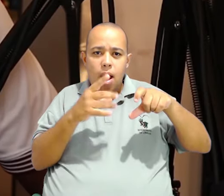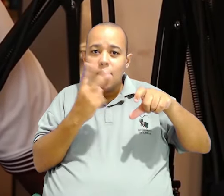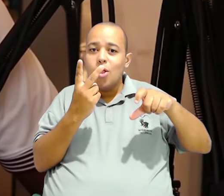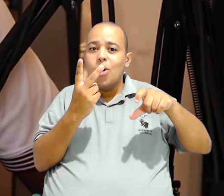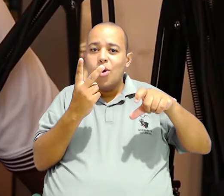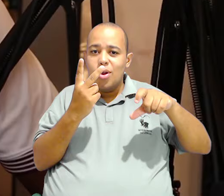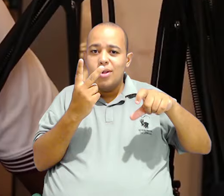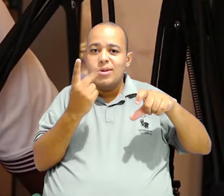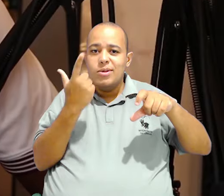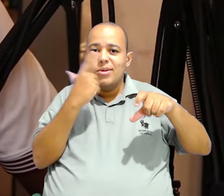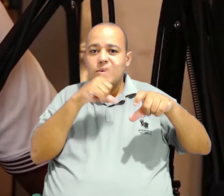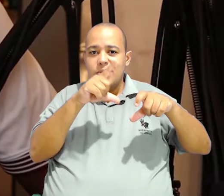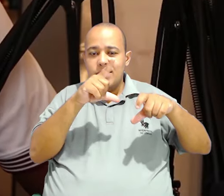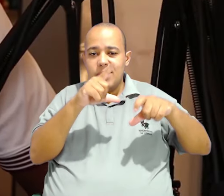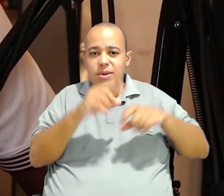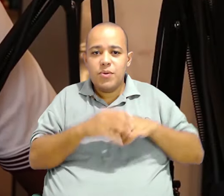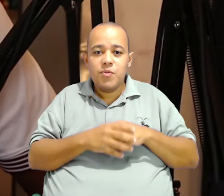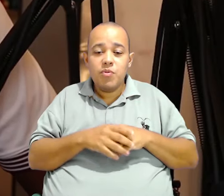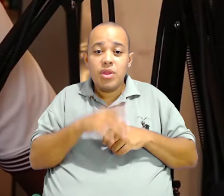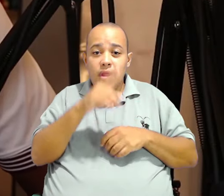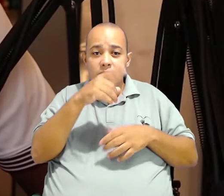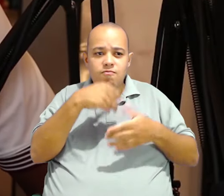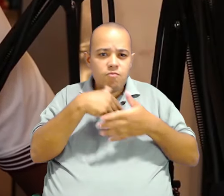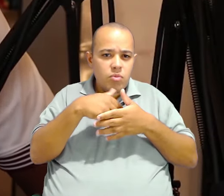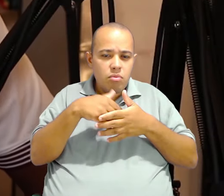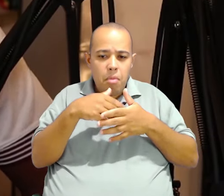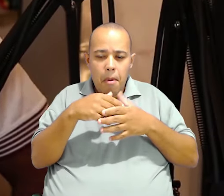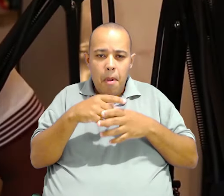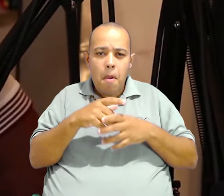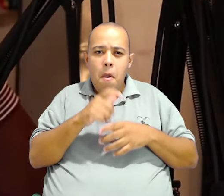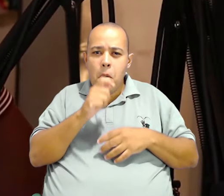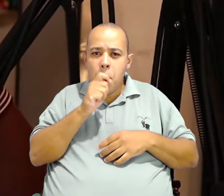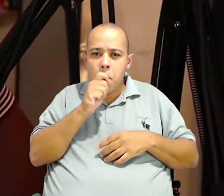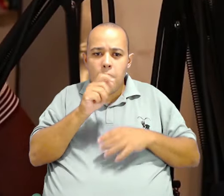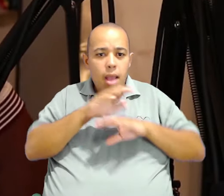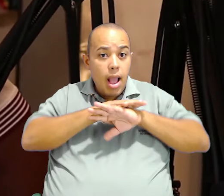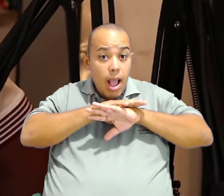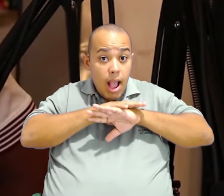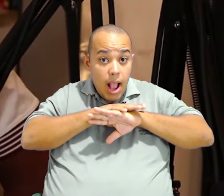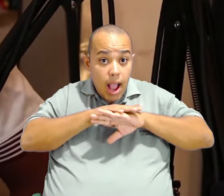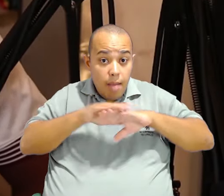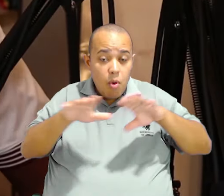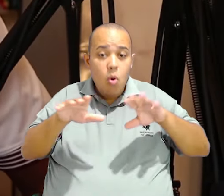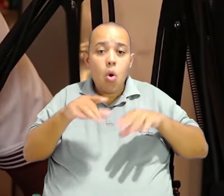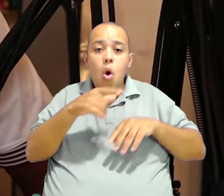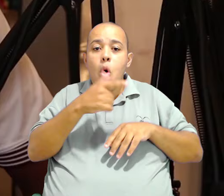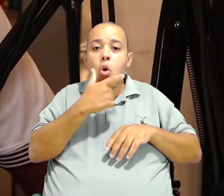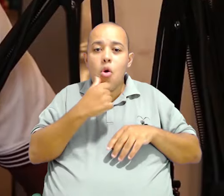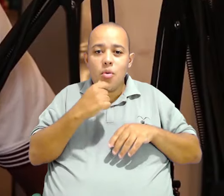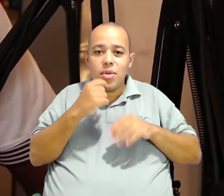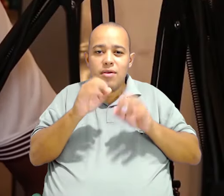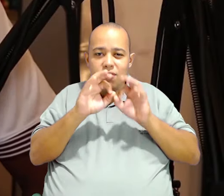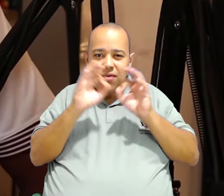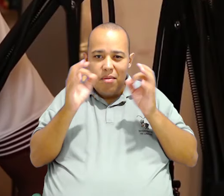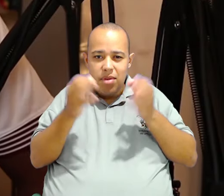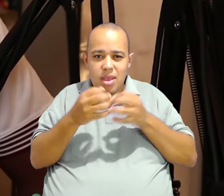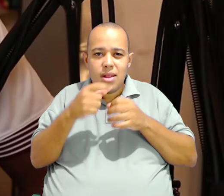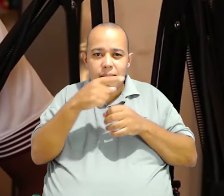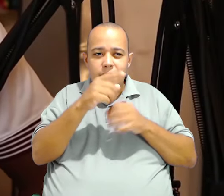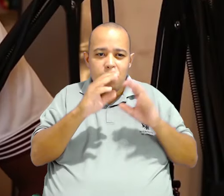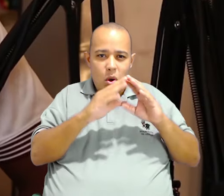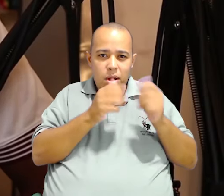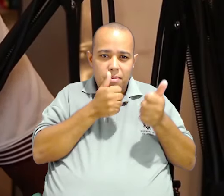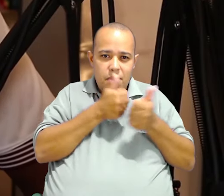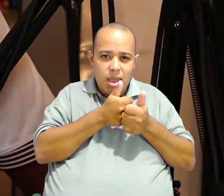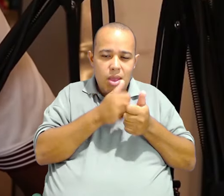mano? Quando acabou o jogo, que eles vão pro Cobi, a família dele vai lá pro Cobi, a família dele é do Cobi, né? Vai